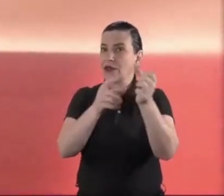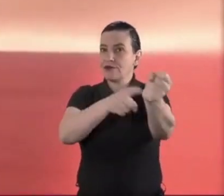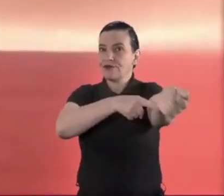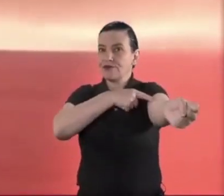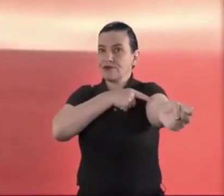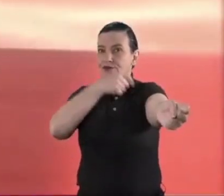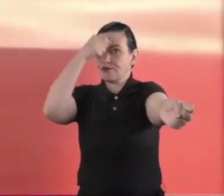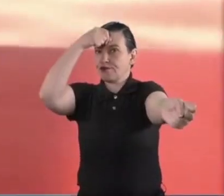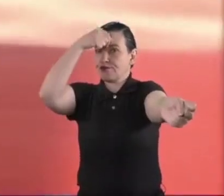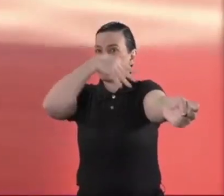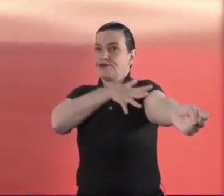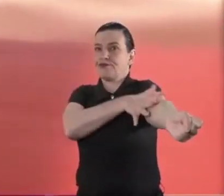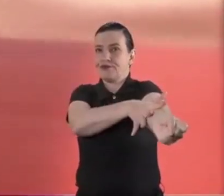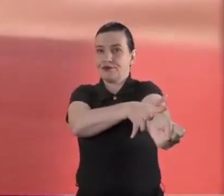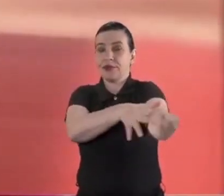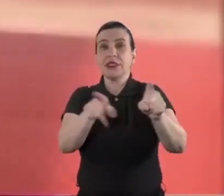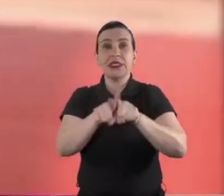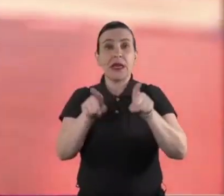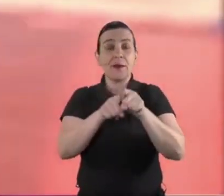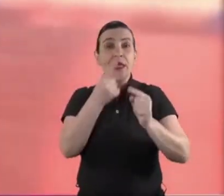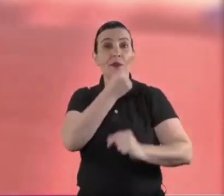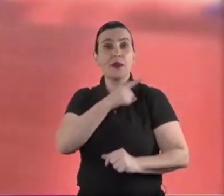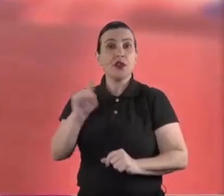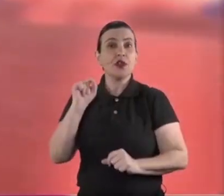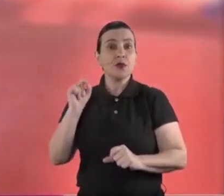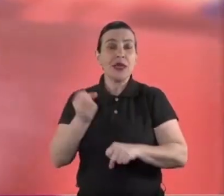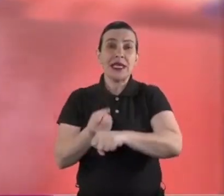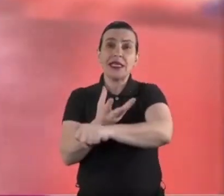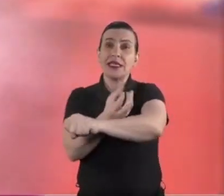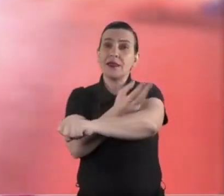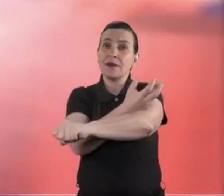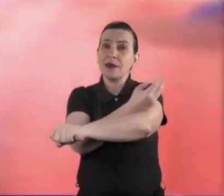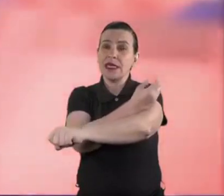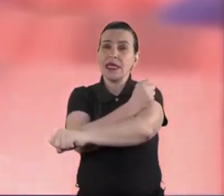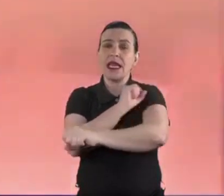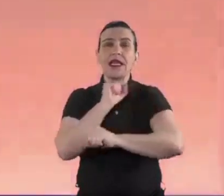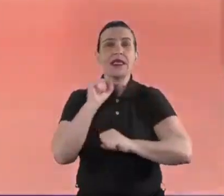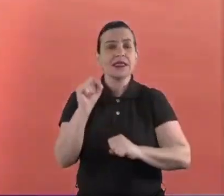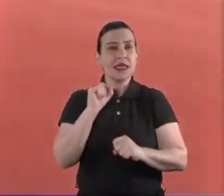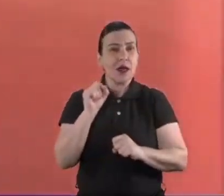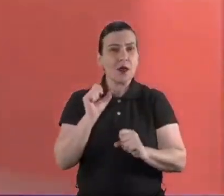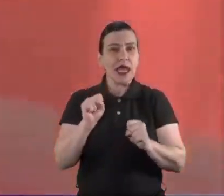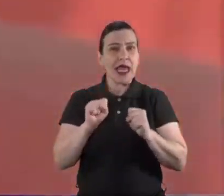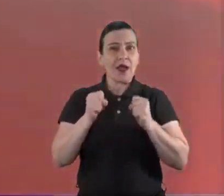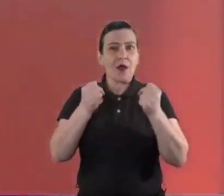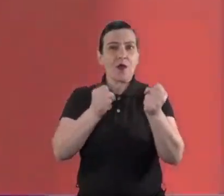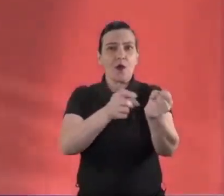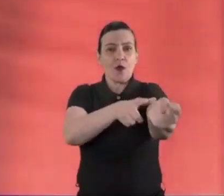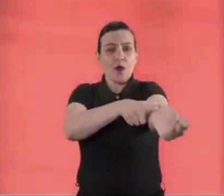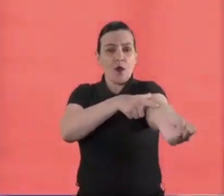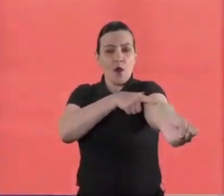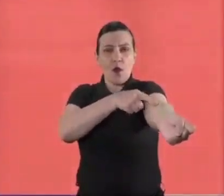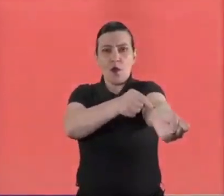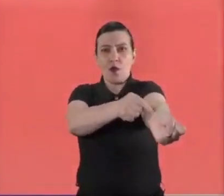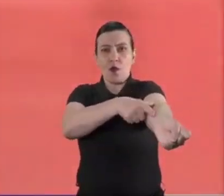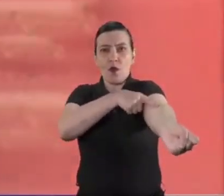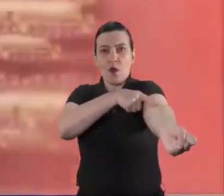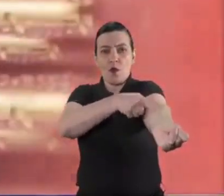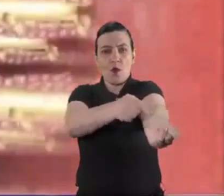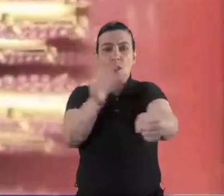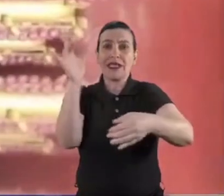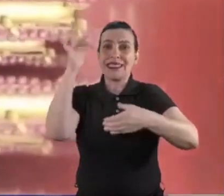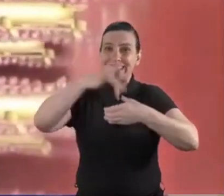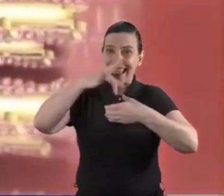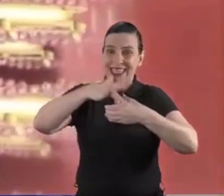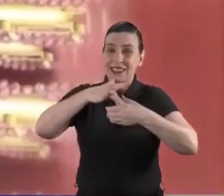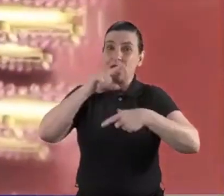E por último, a última ação na liberação de substâncias ligadas à eficiência da contração dentro da fibra muscular.